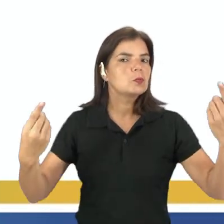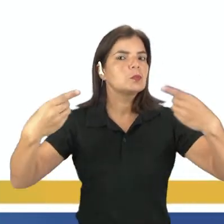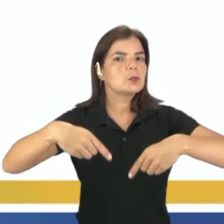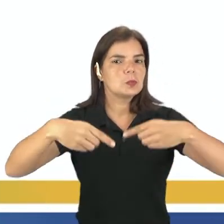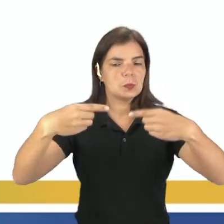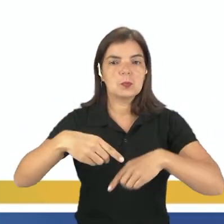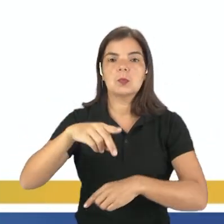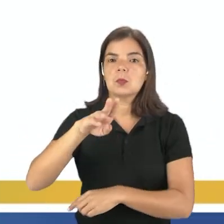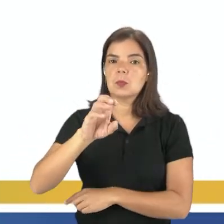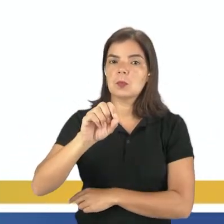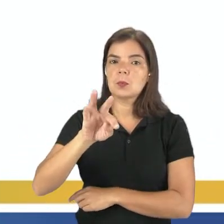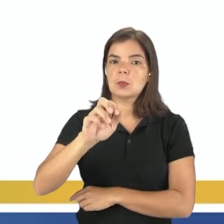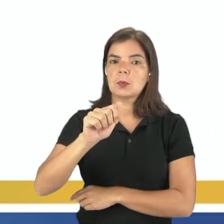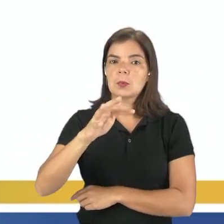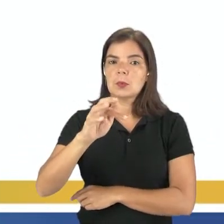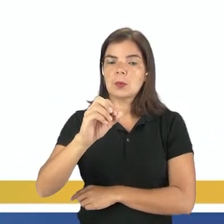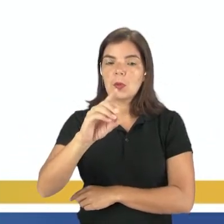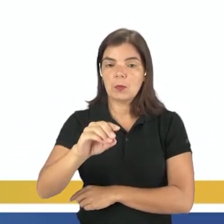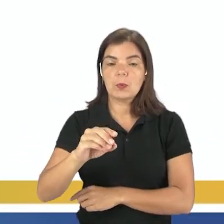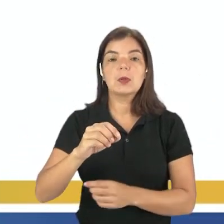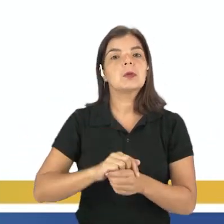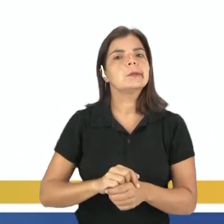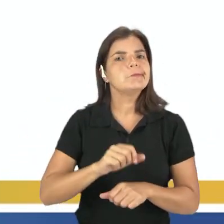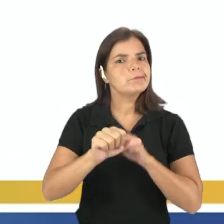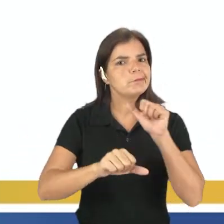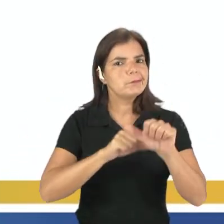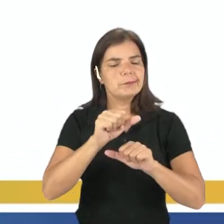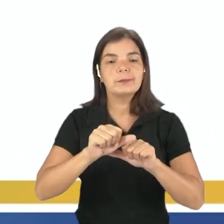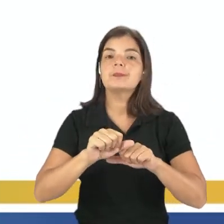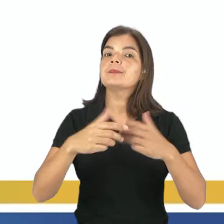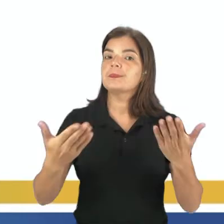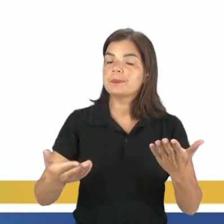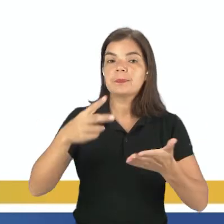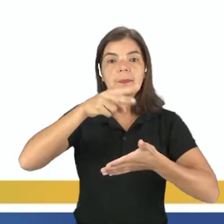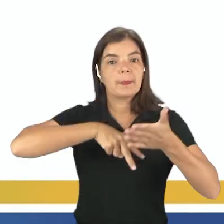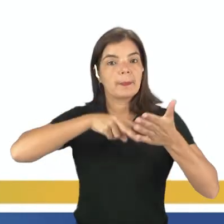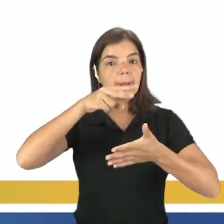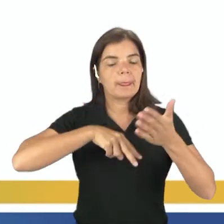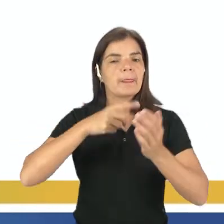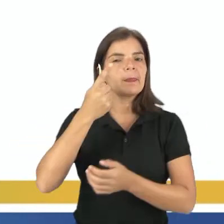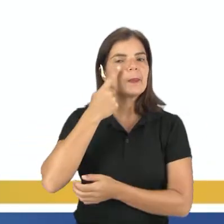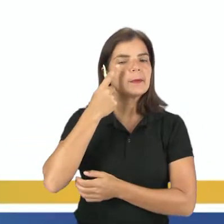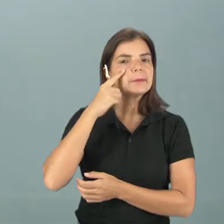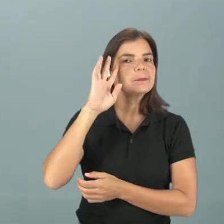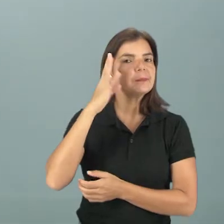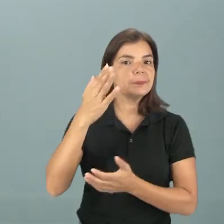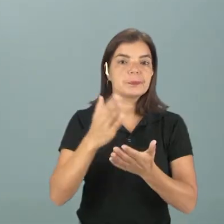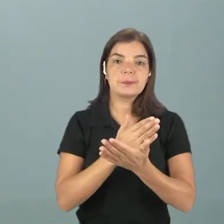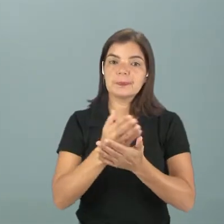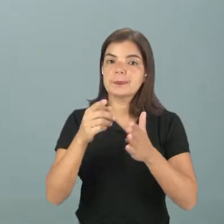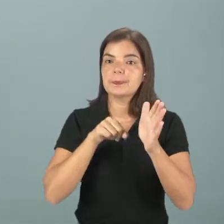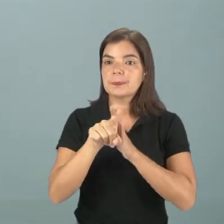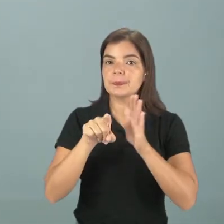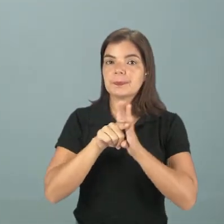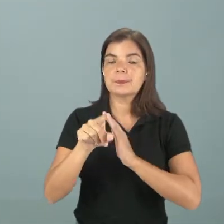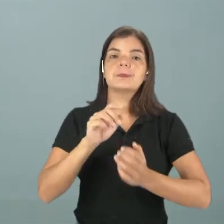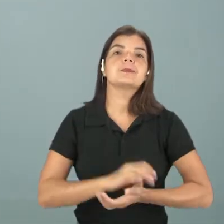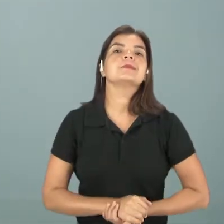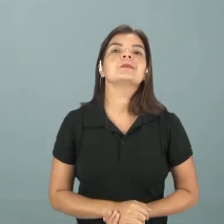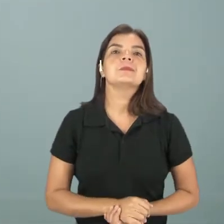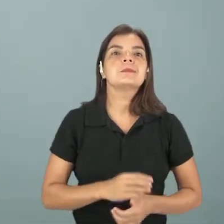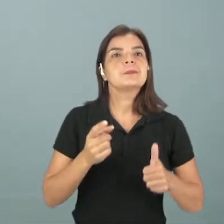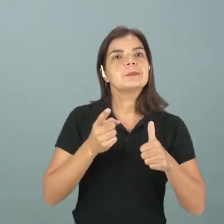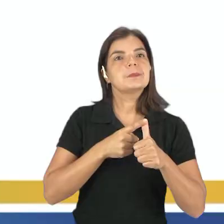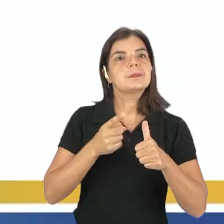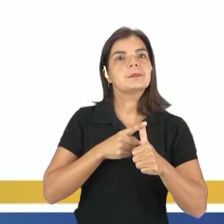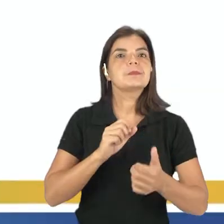uma fatalidade muda tudo. Então, a partir da leitura dessa nossa sinopse, a gente vai resolver algumas perguntinhas. Vamos para a